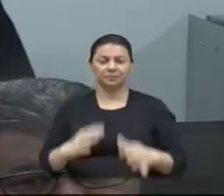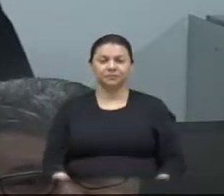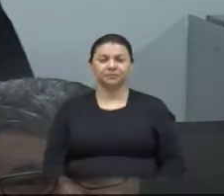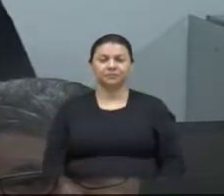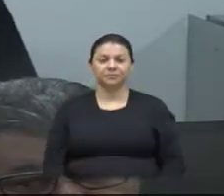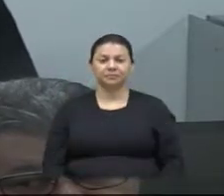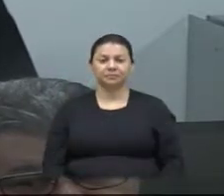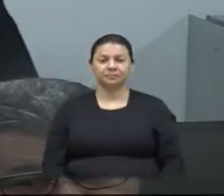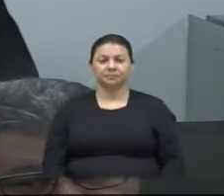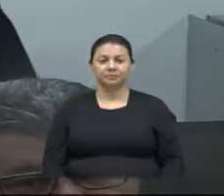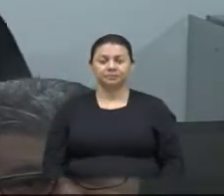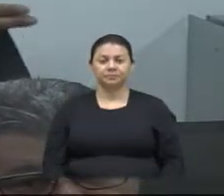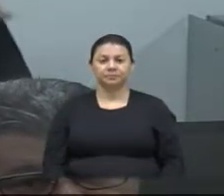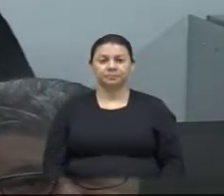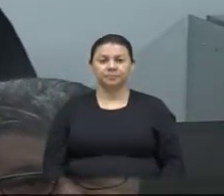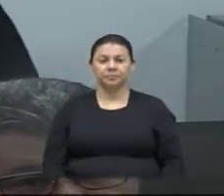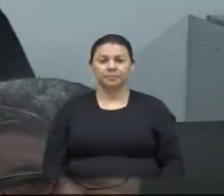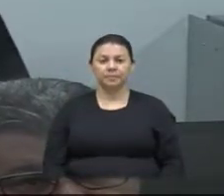disse